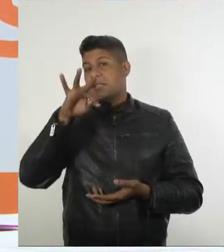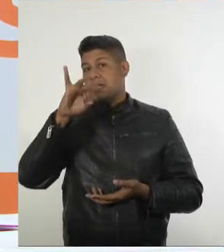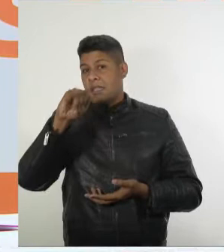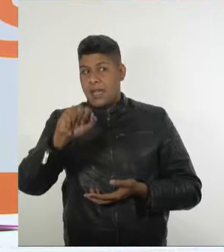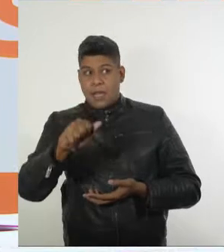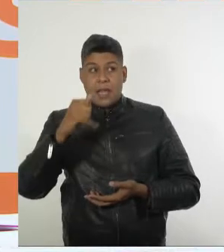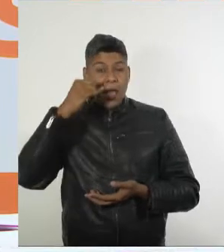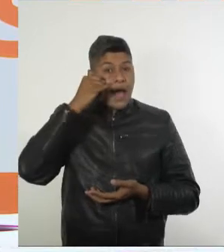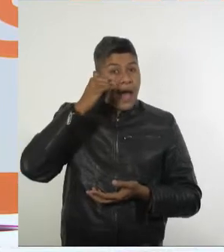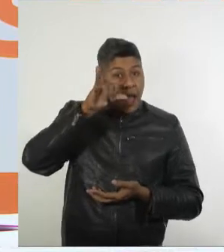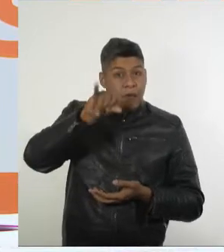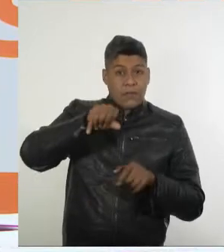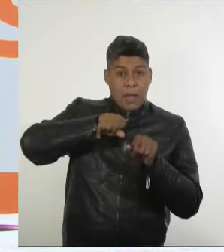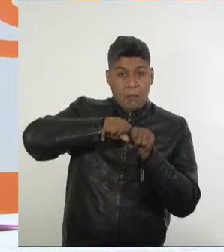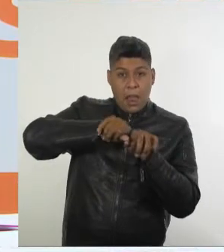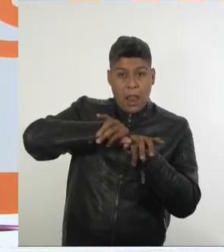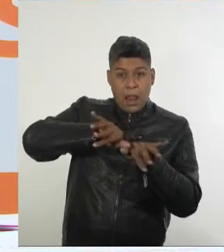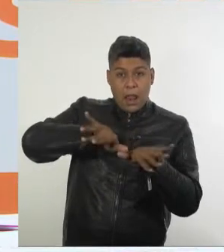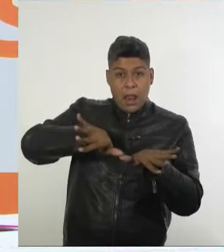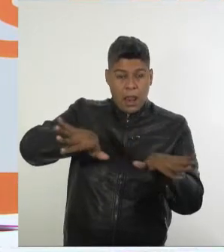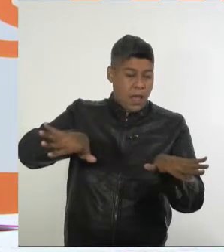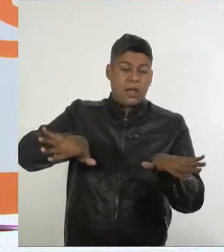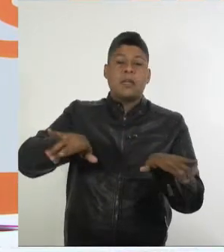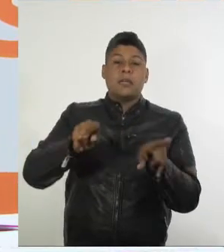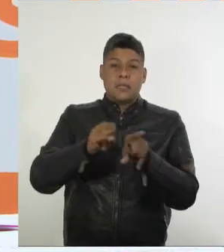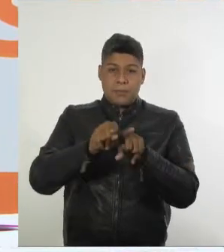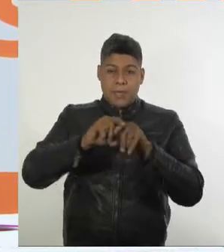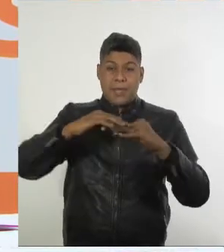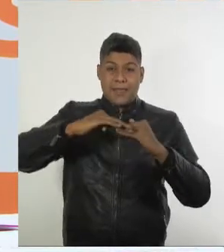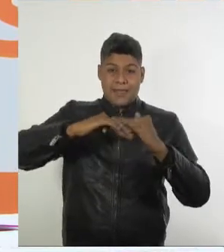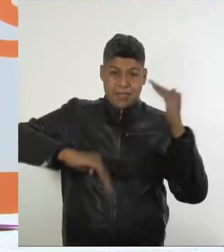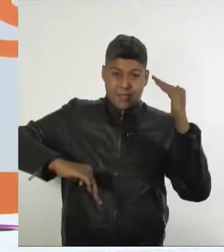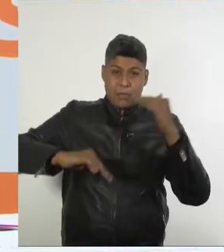combater a questão da desigualdade social na nossa cidade.